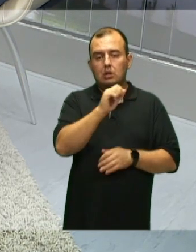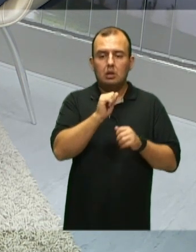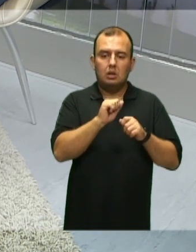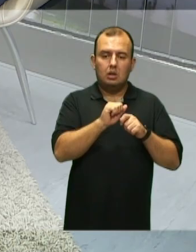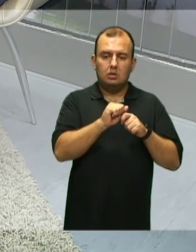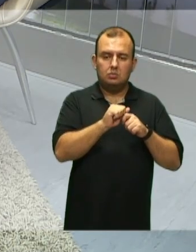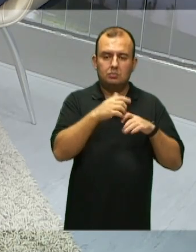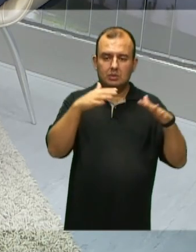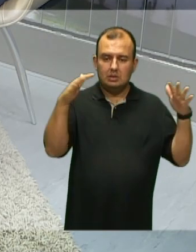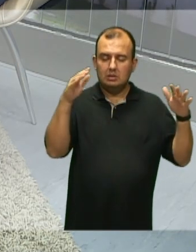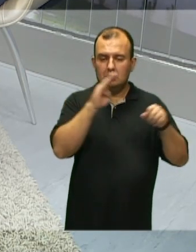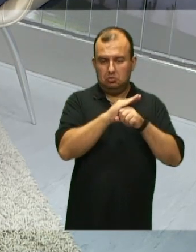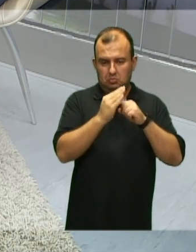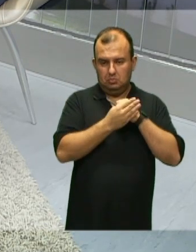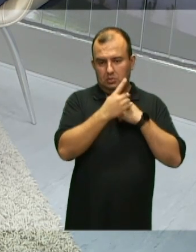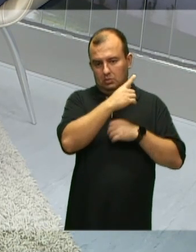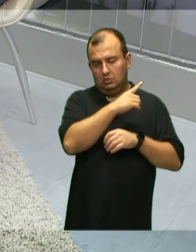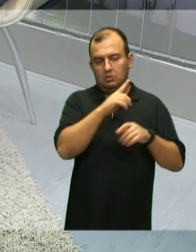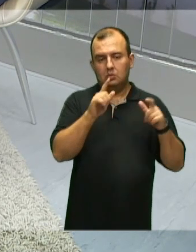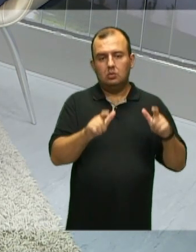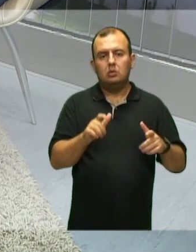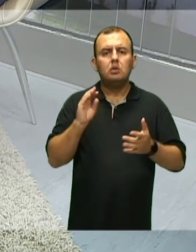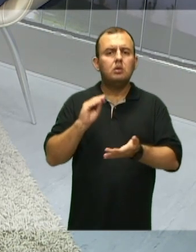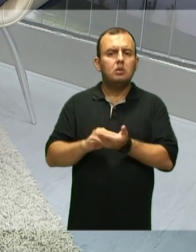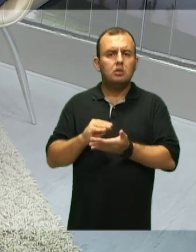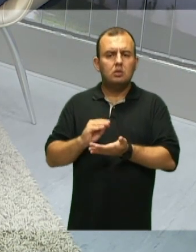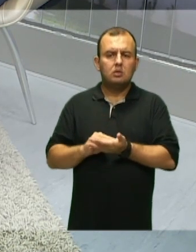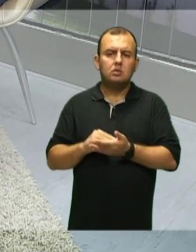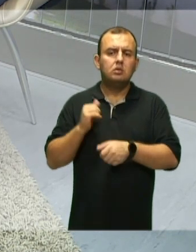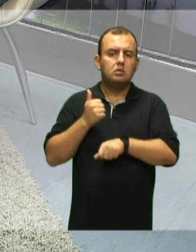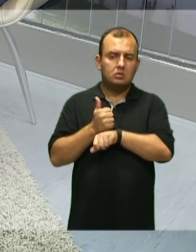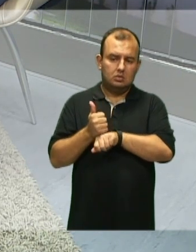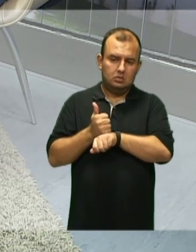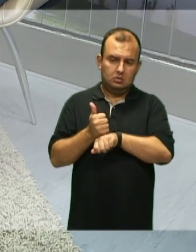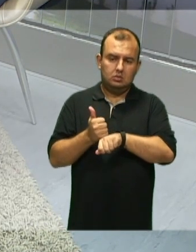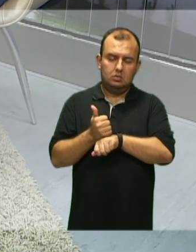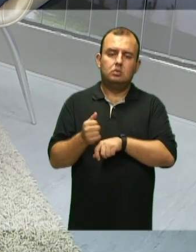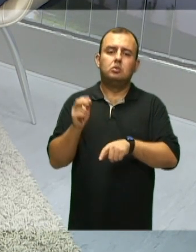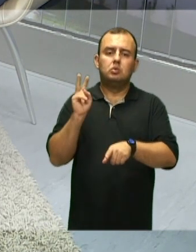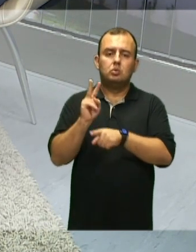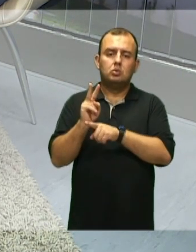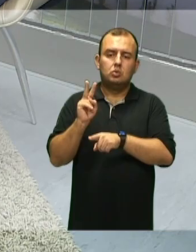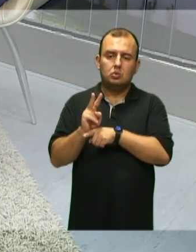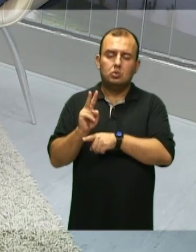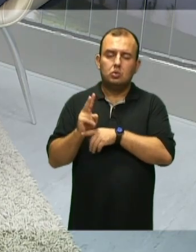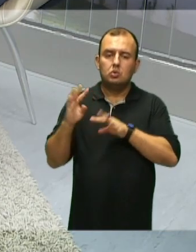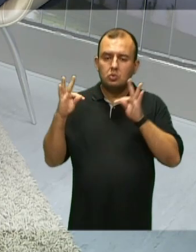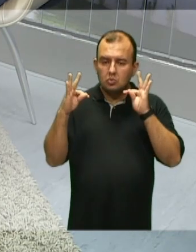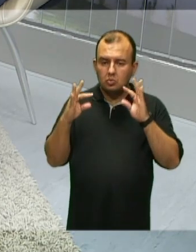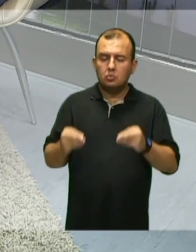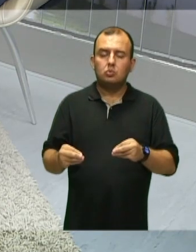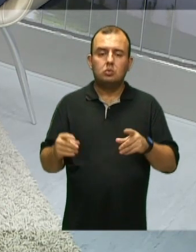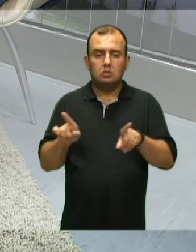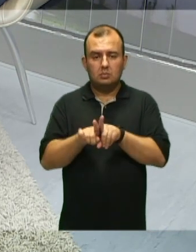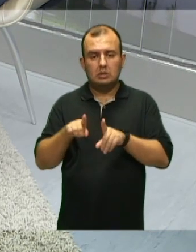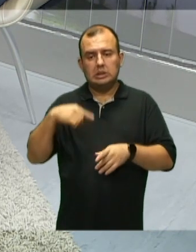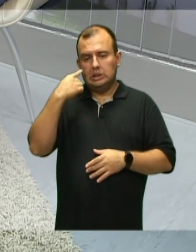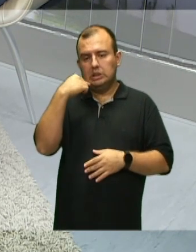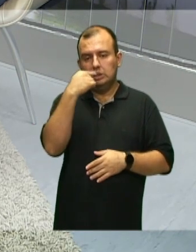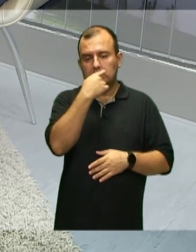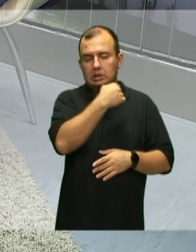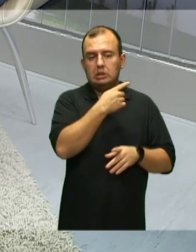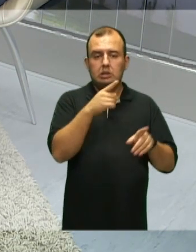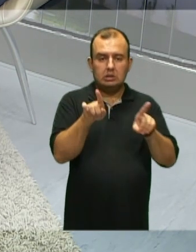na localidade o tá faltando esse profissional também dar conta de toda a demanda não e é importante a saúde bucal porque